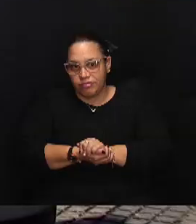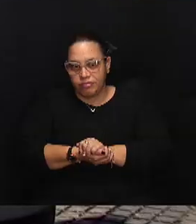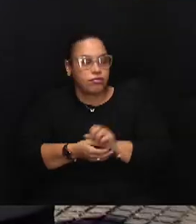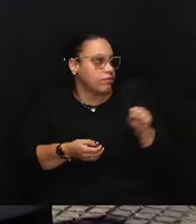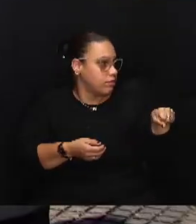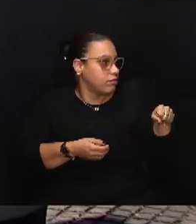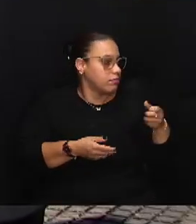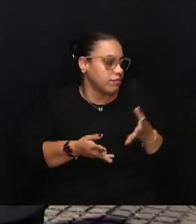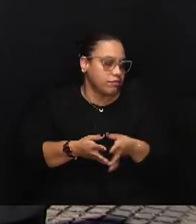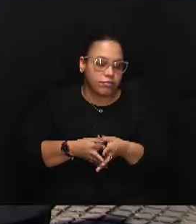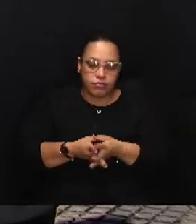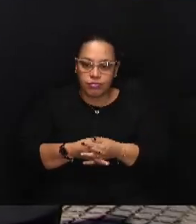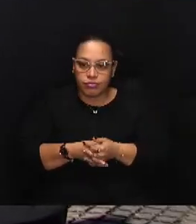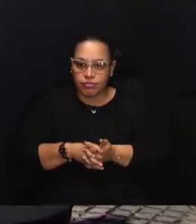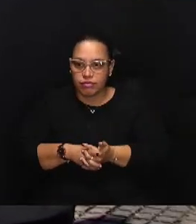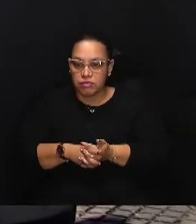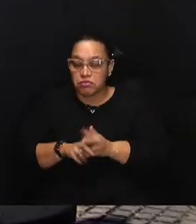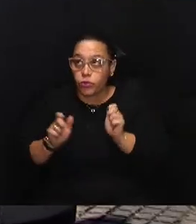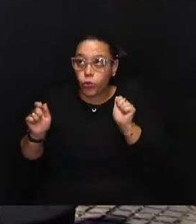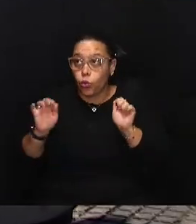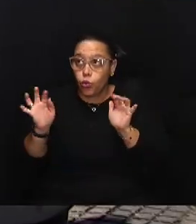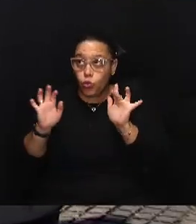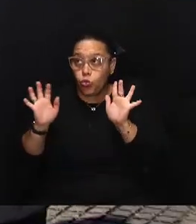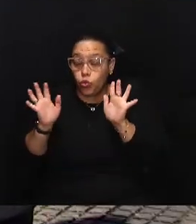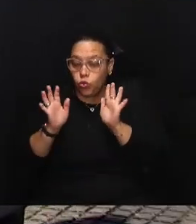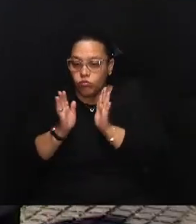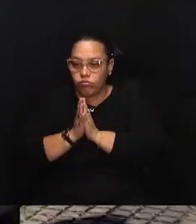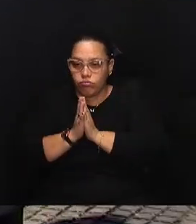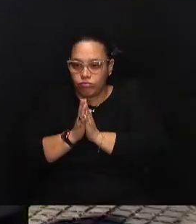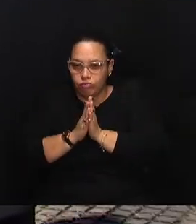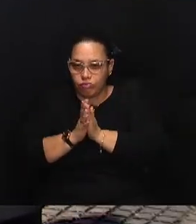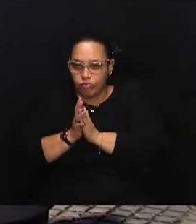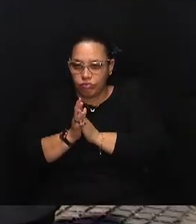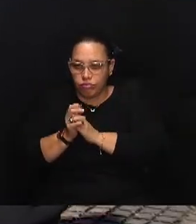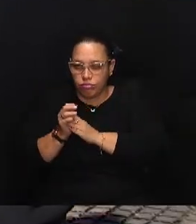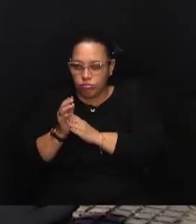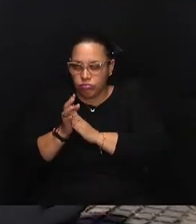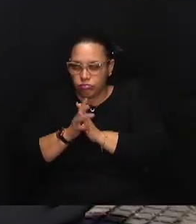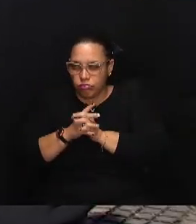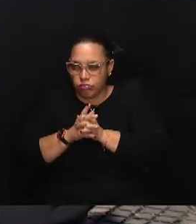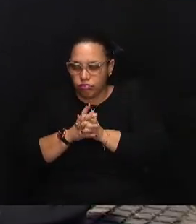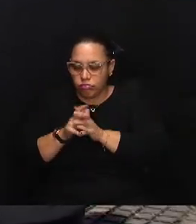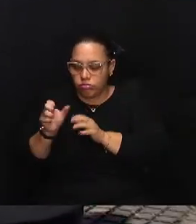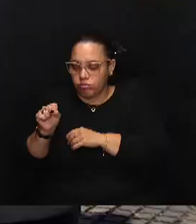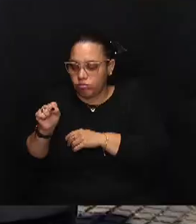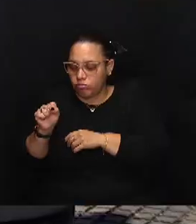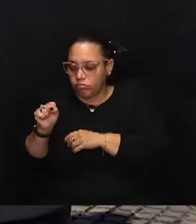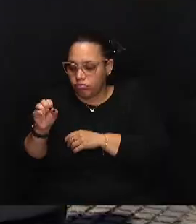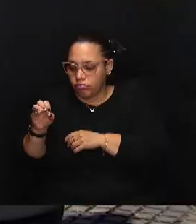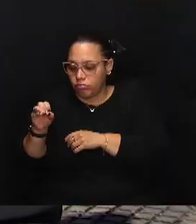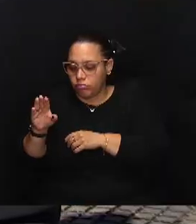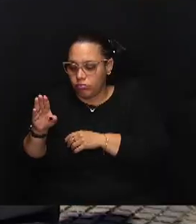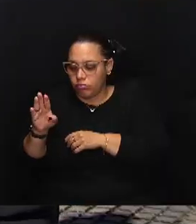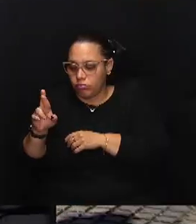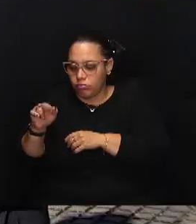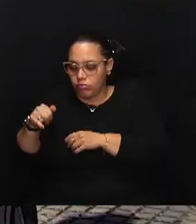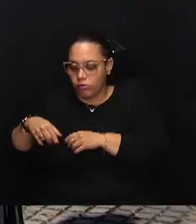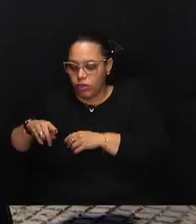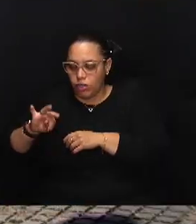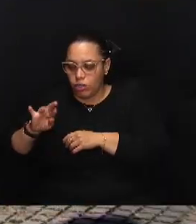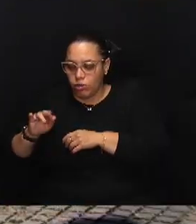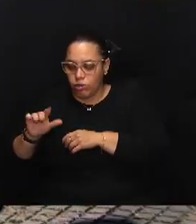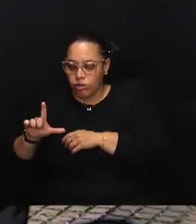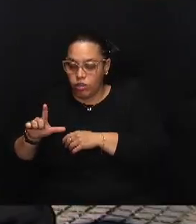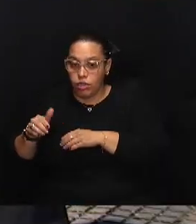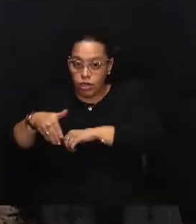dessa sensação mística, né, em alguma medida sobrenatural, para trazer o resto, porque essa é a parte gostosa. Essa